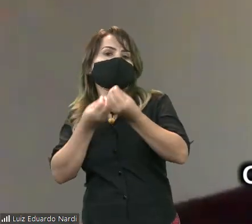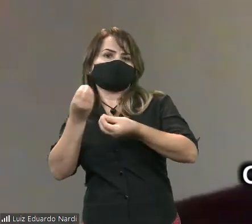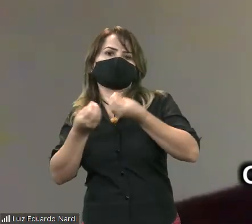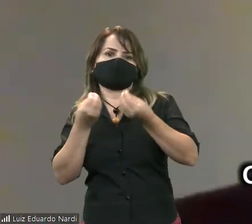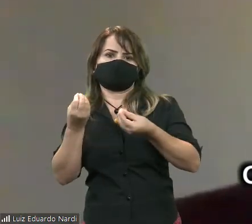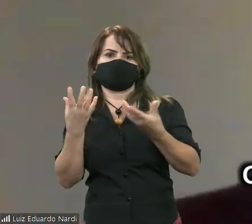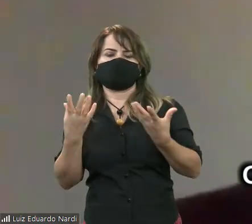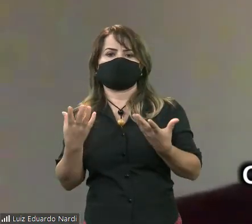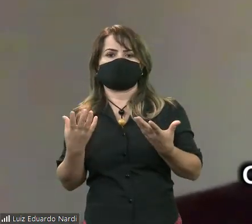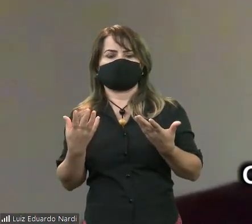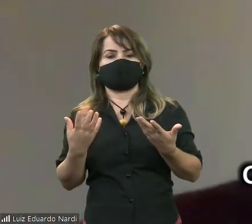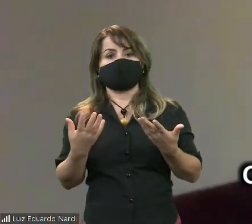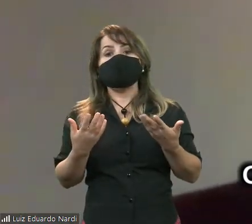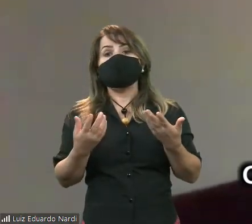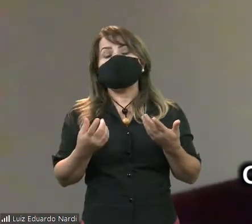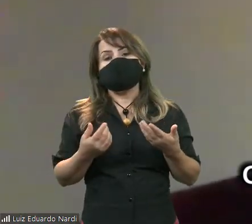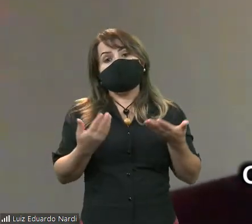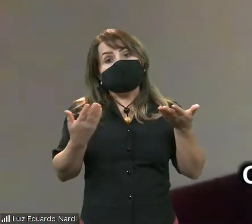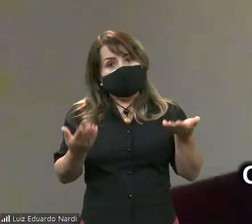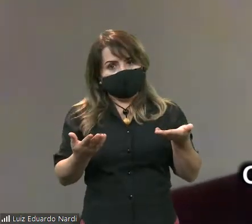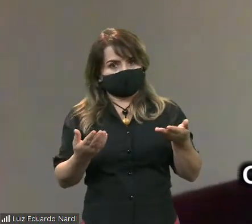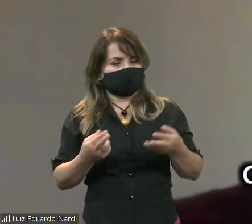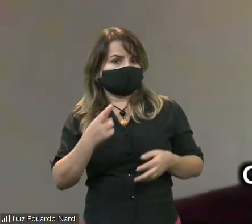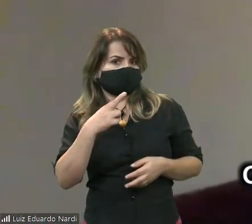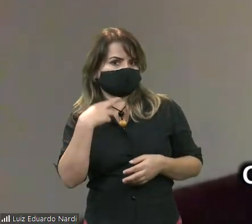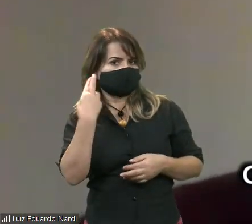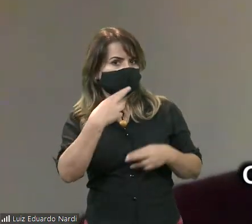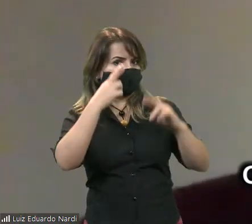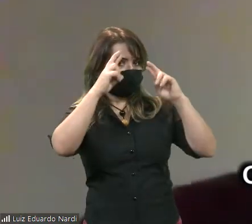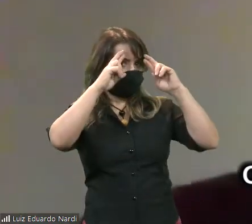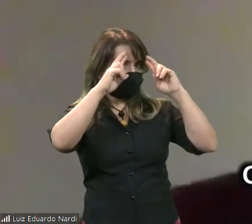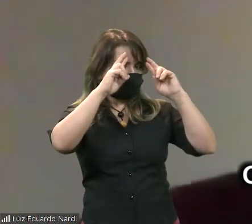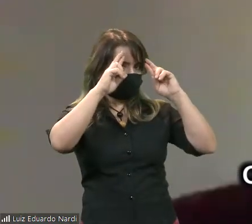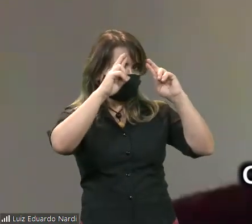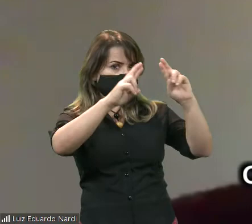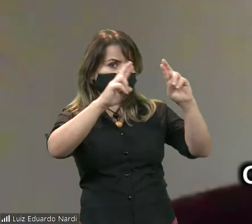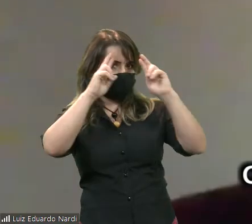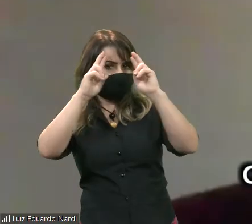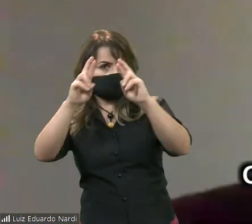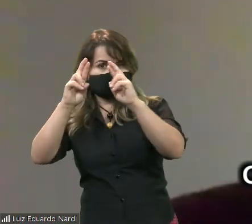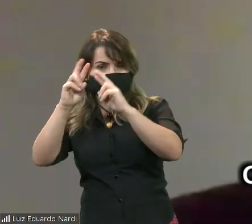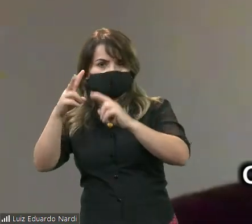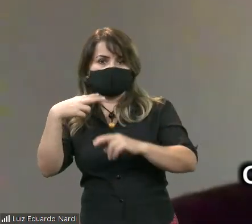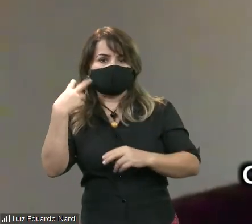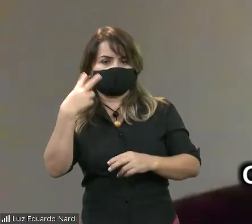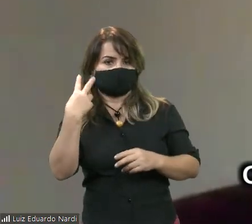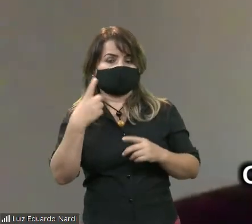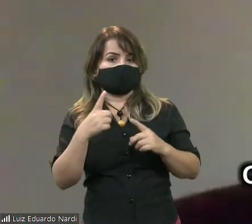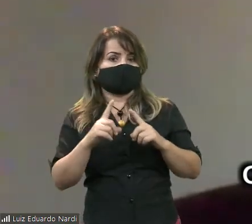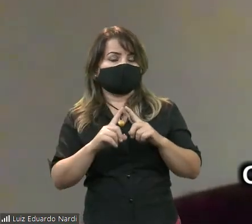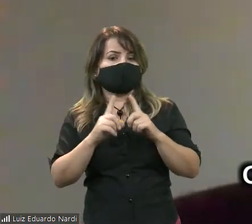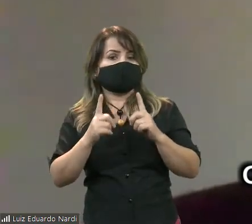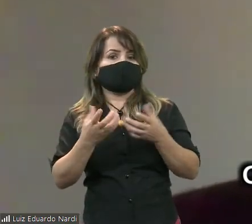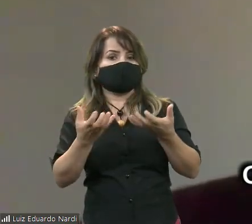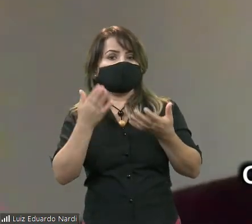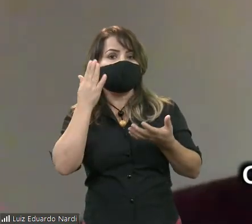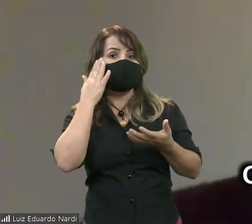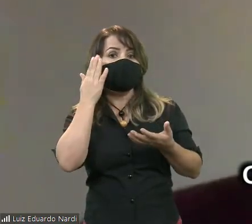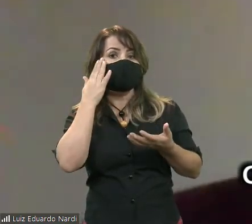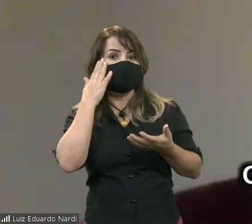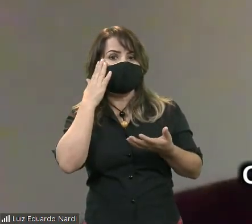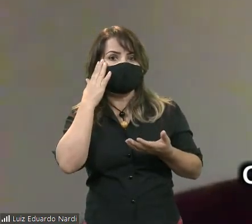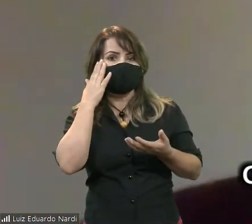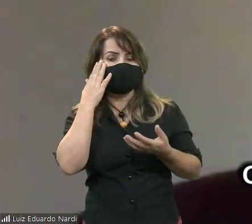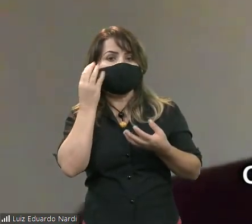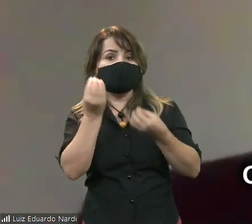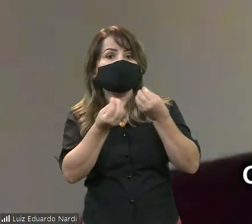é claro, respeitando a todos, verificar o que vai ser mudado nesse projeto em uma semana. Não sei o que